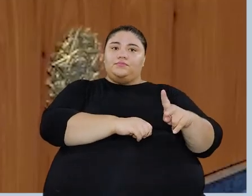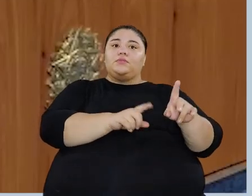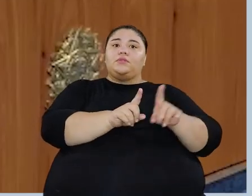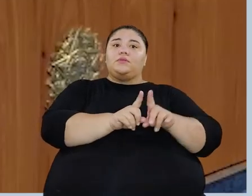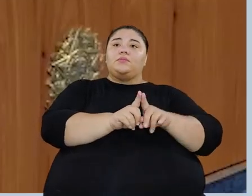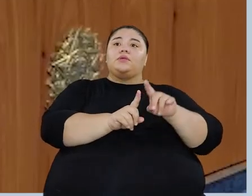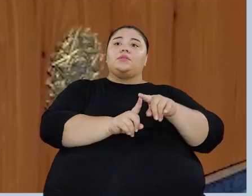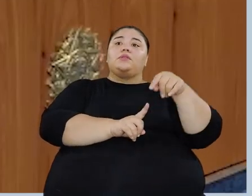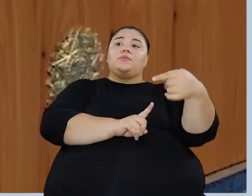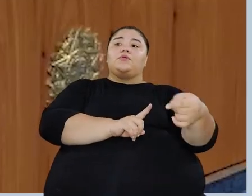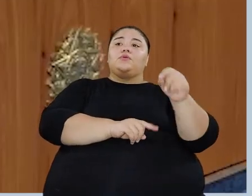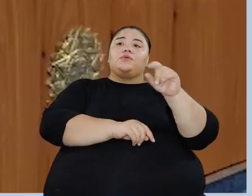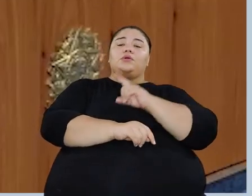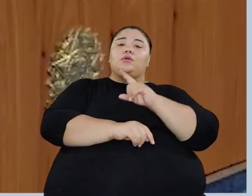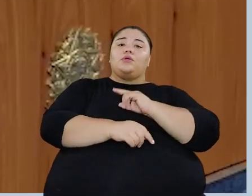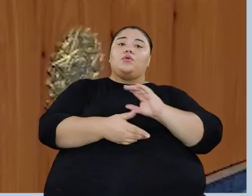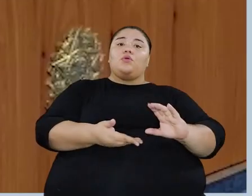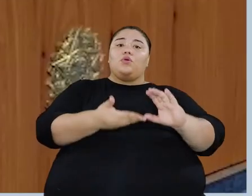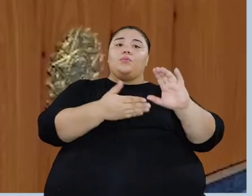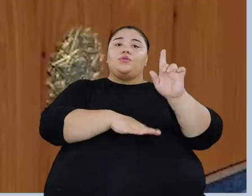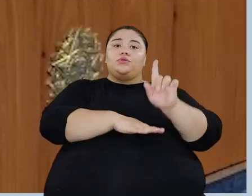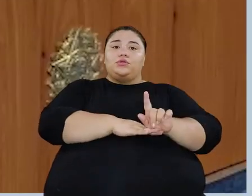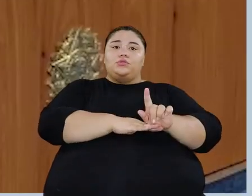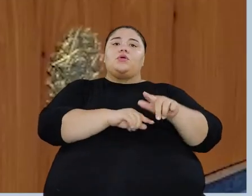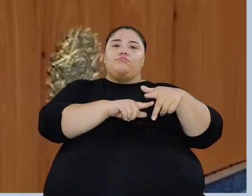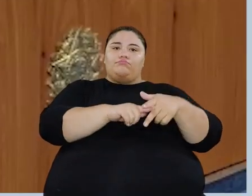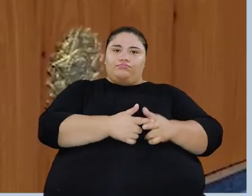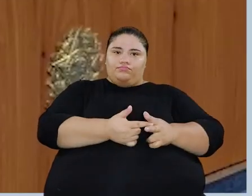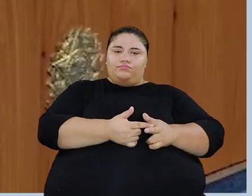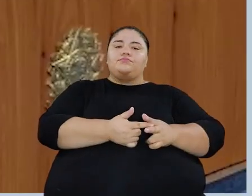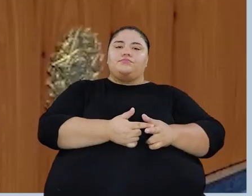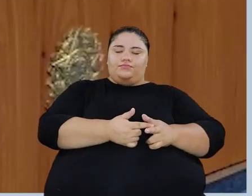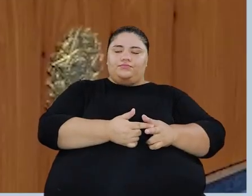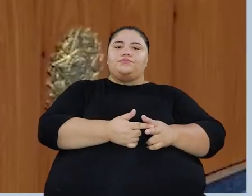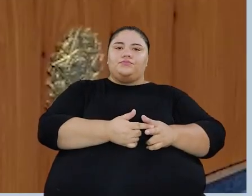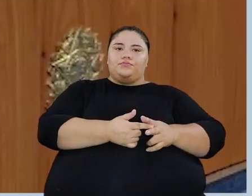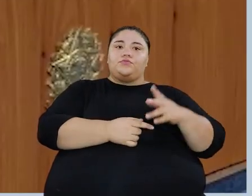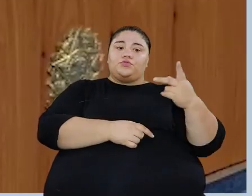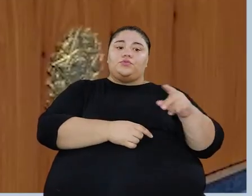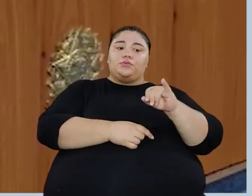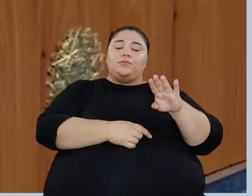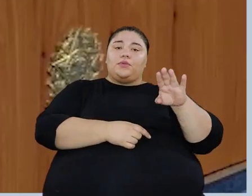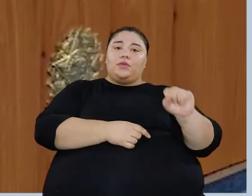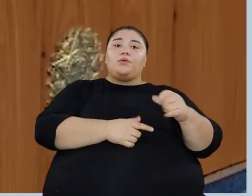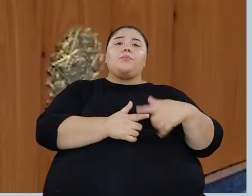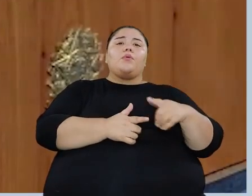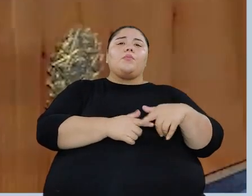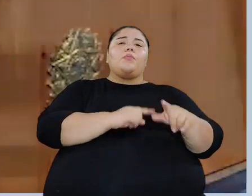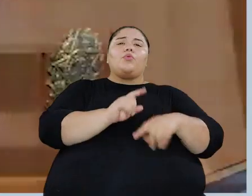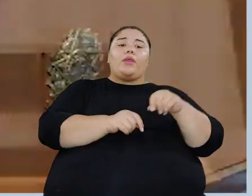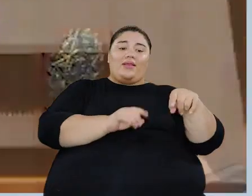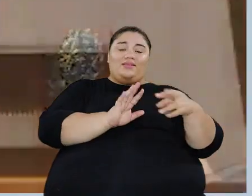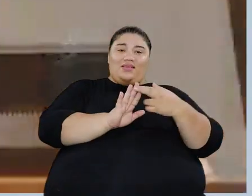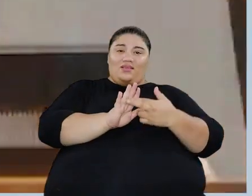e depois virá o Comitê Gestor para a regulamentação do IBS. O problema é que